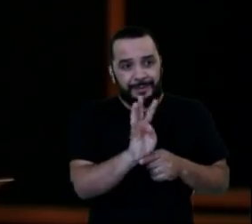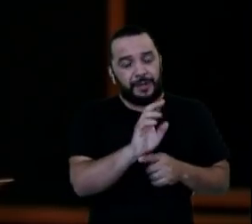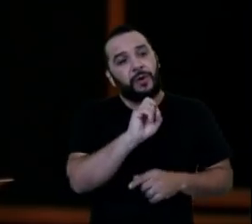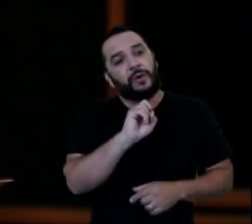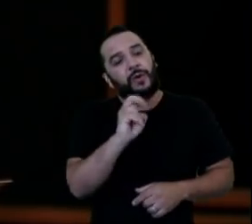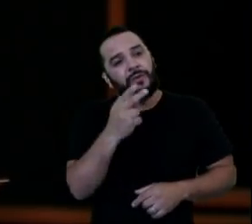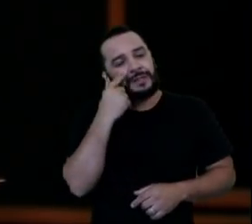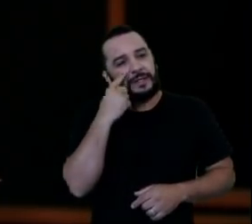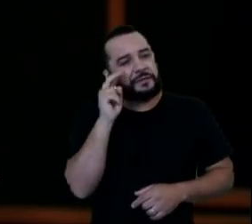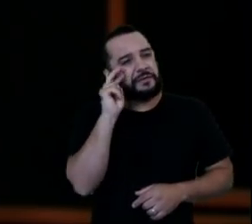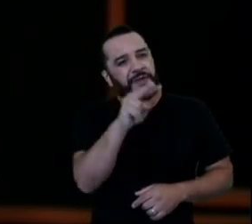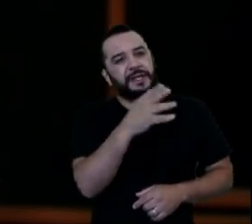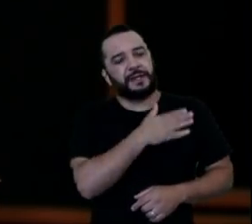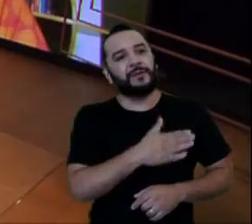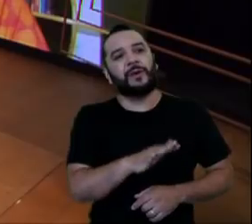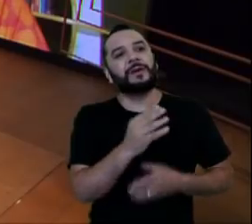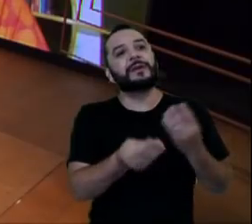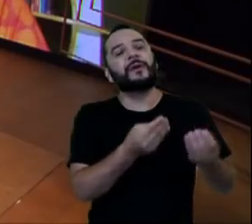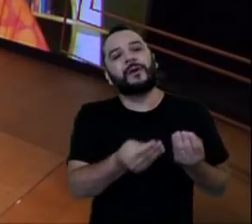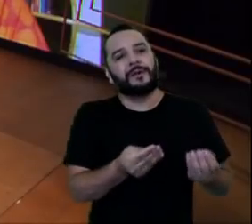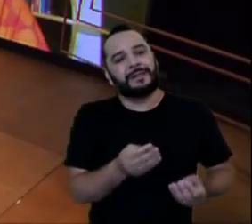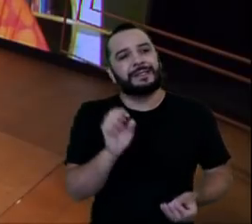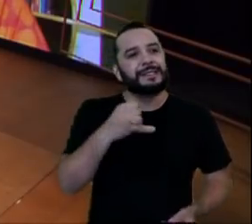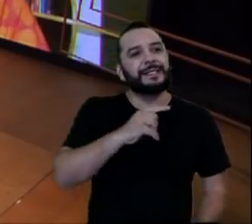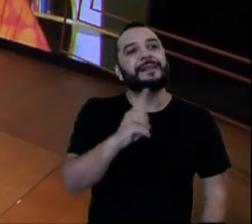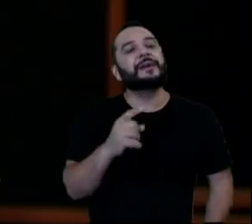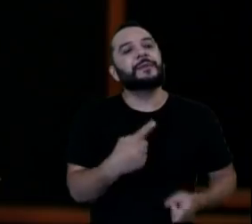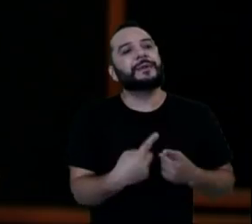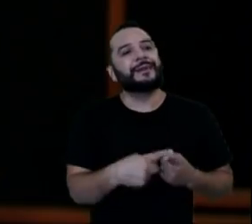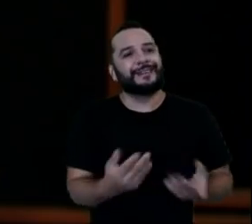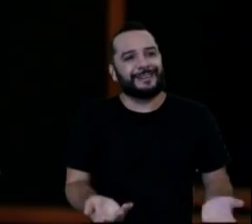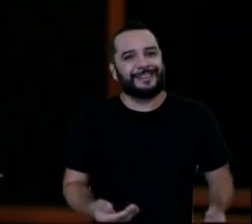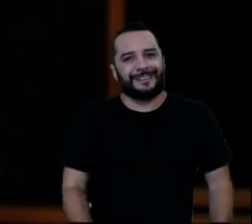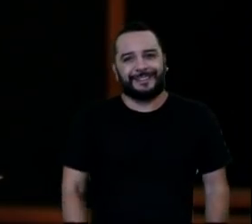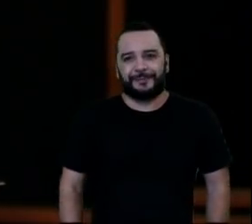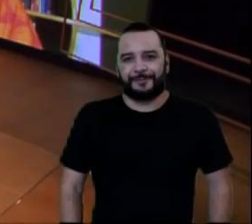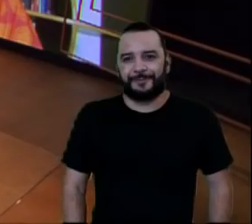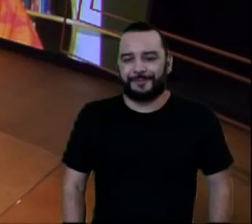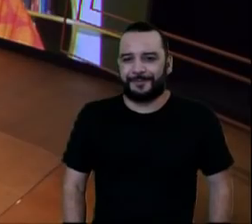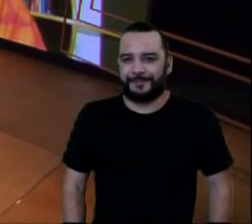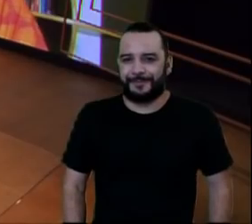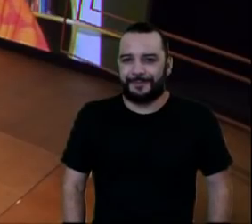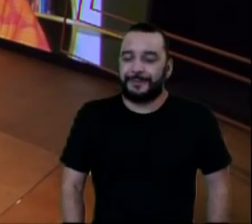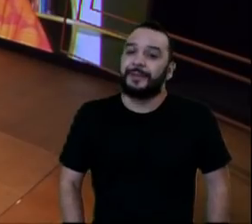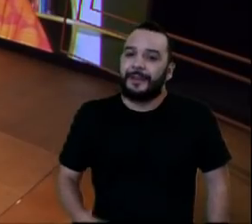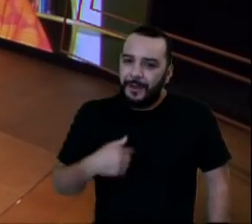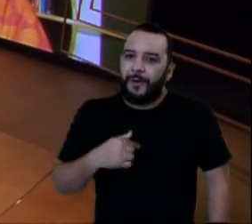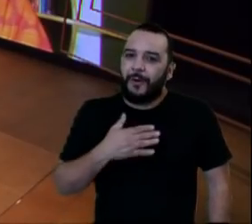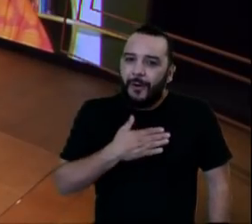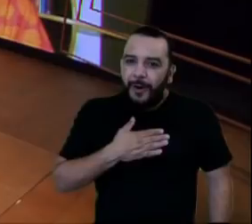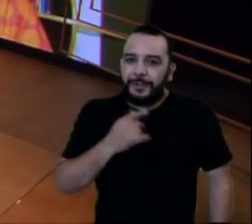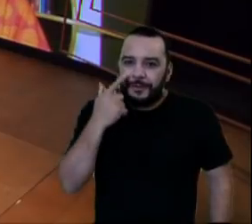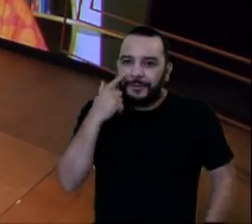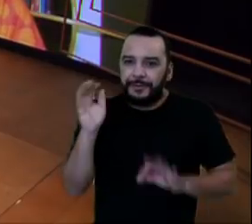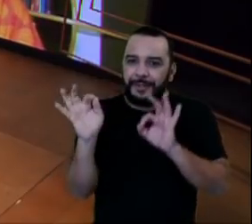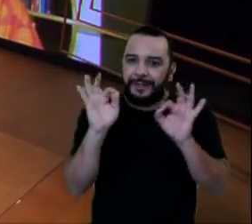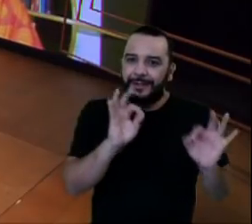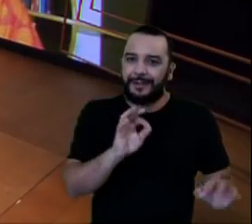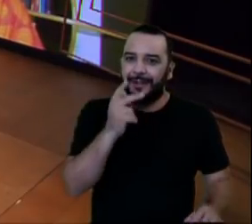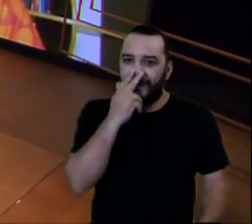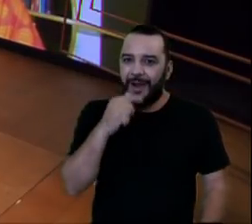não me chamo nem de cantora nem de dançarina, eu sou uma atriz. Você costuma assistir os seus trabalhos na TV ou